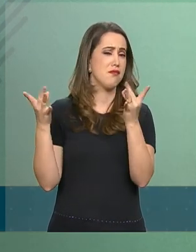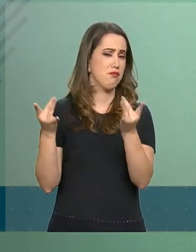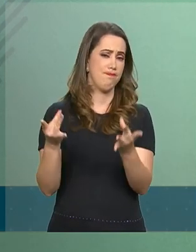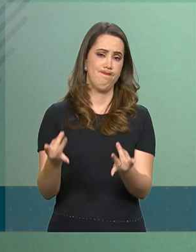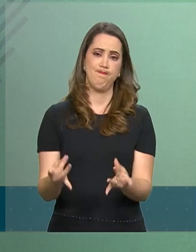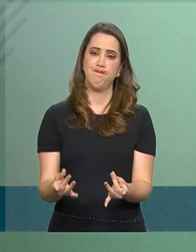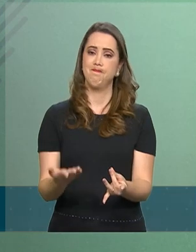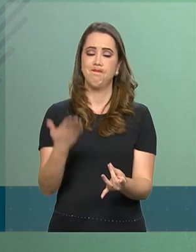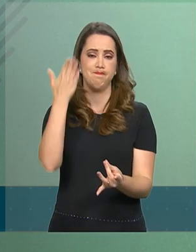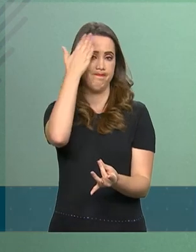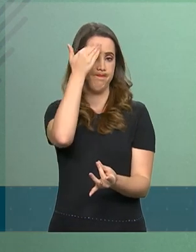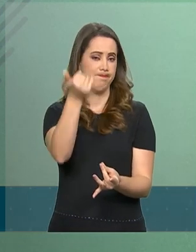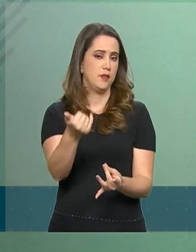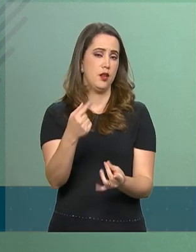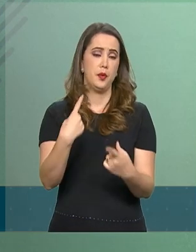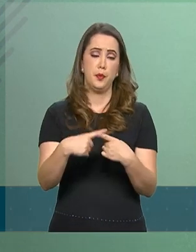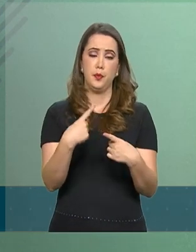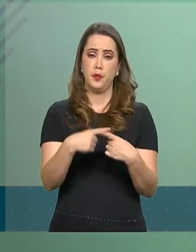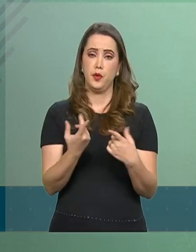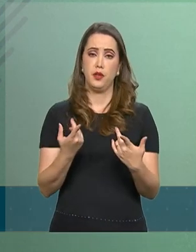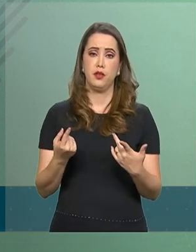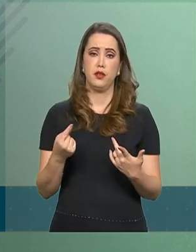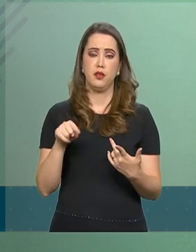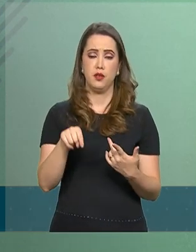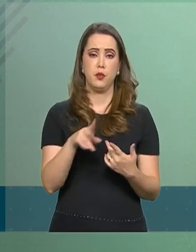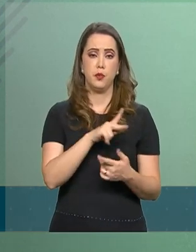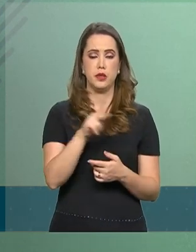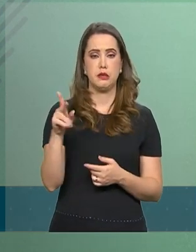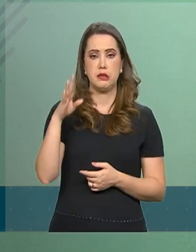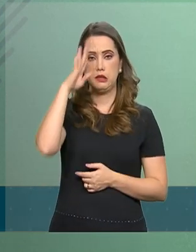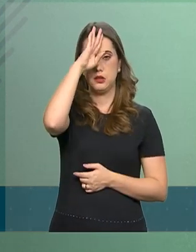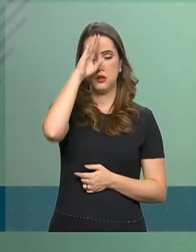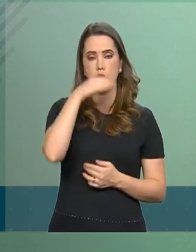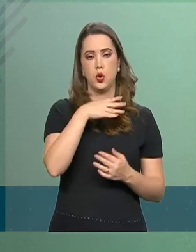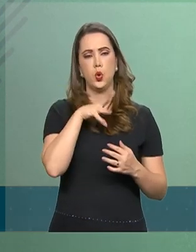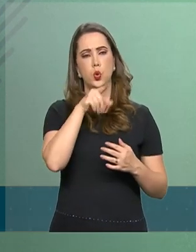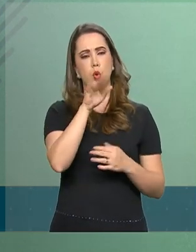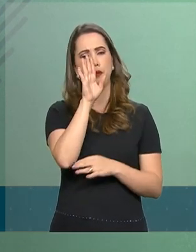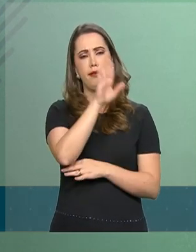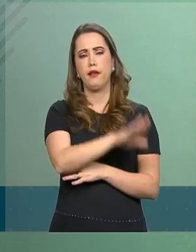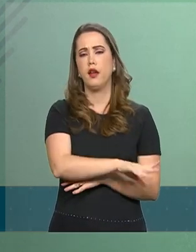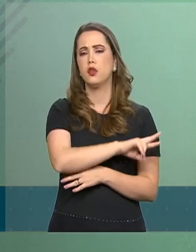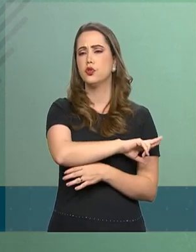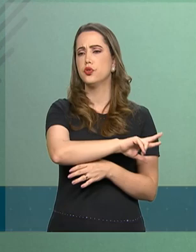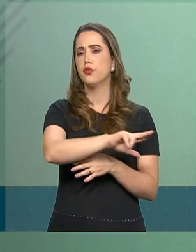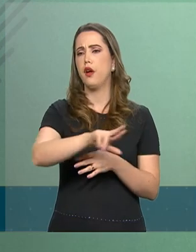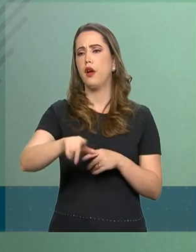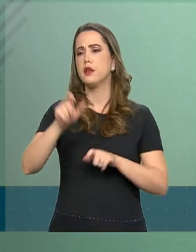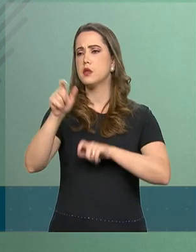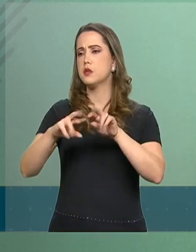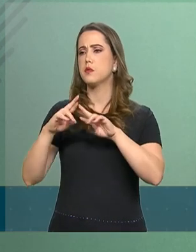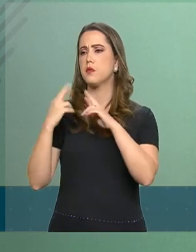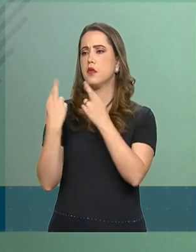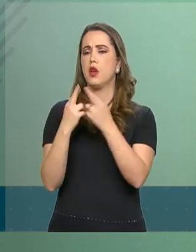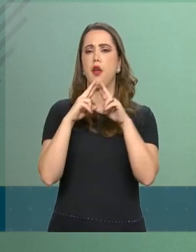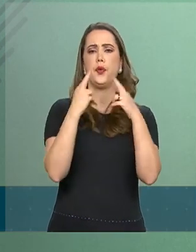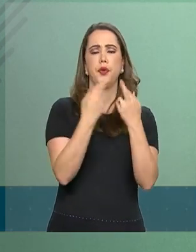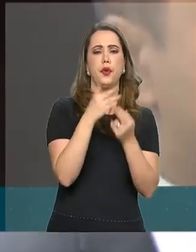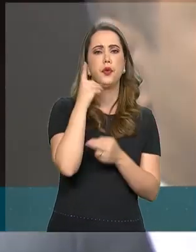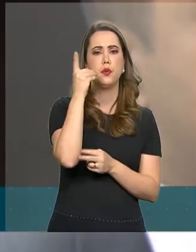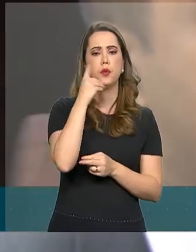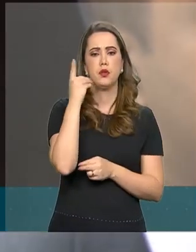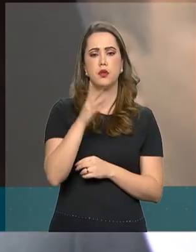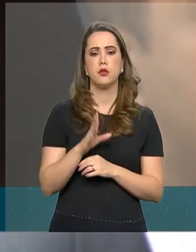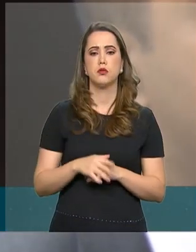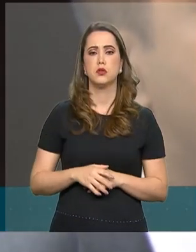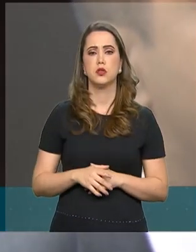informação eu não pude obtê los em fácil de que o presidente ao longo de toda a tarde está recebendo uma série de deputados nem